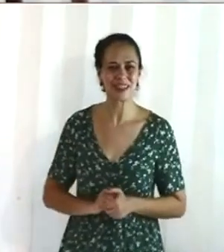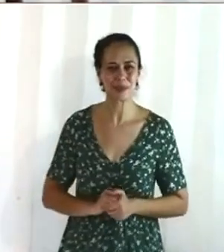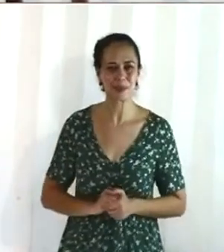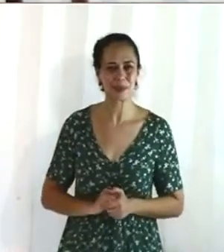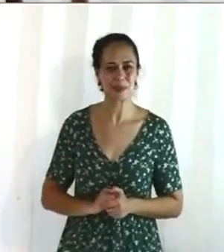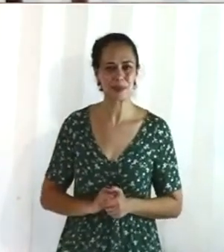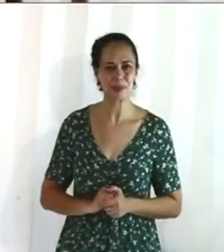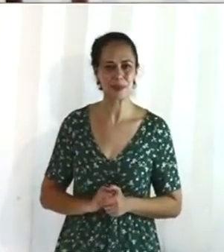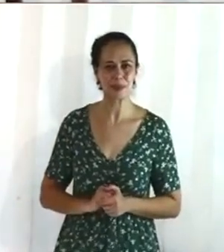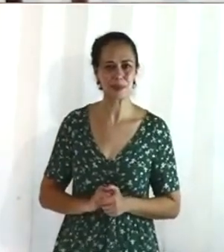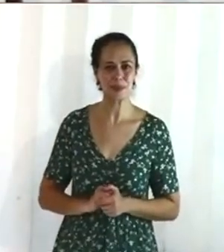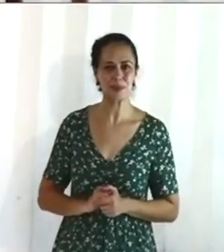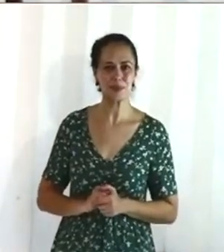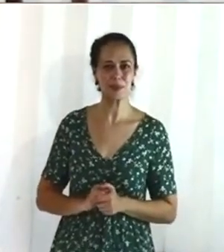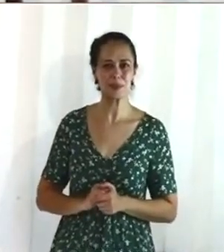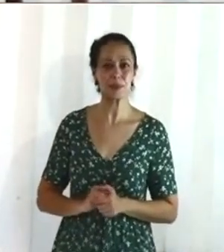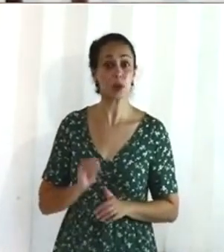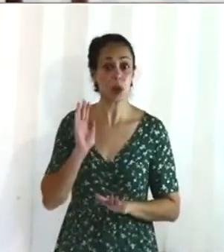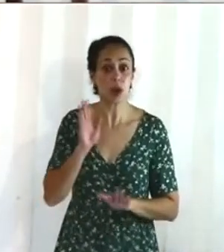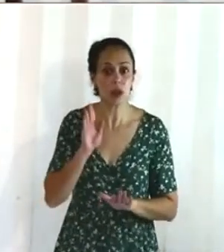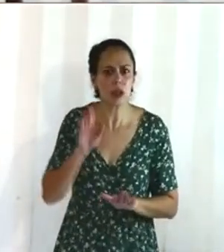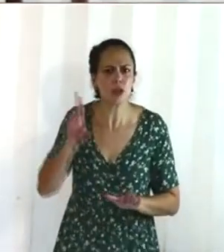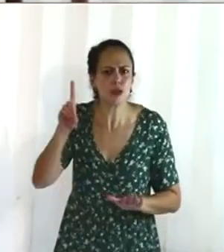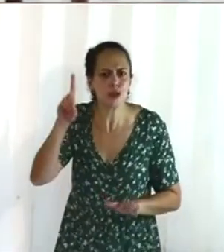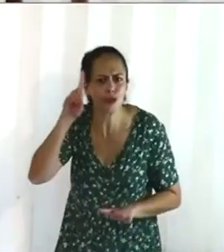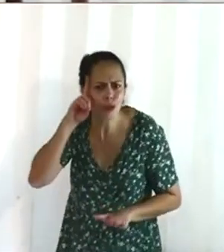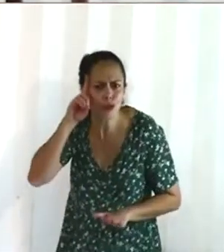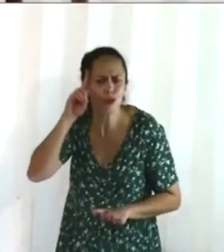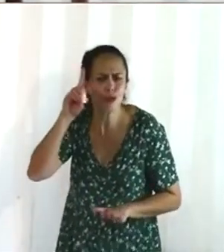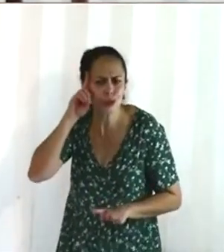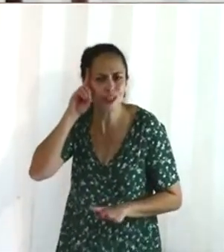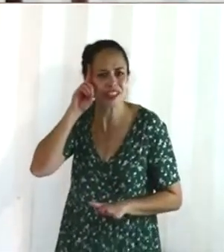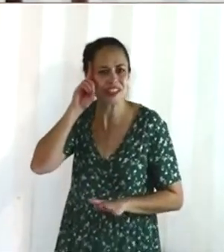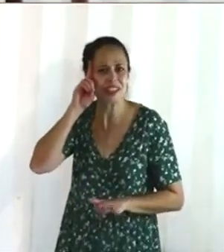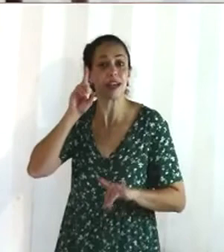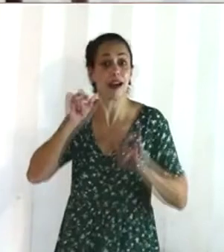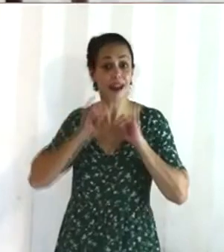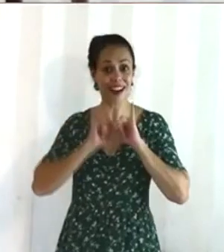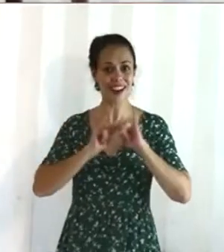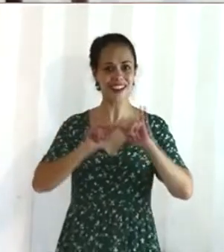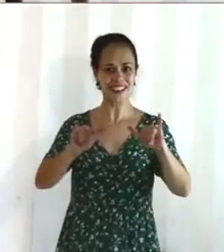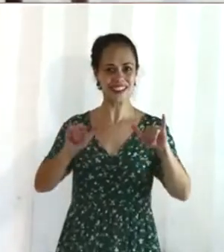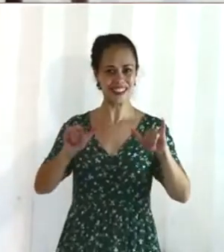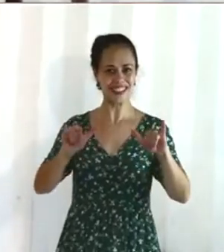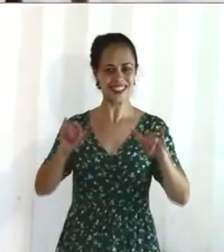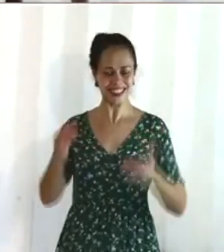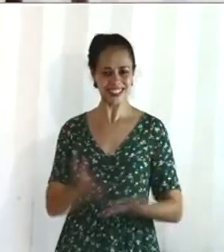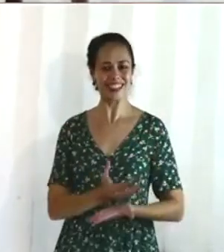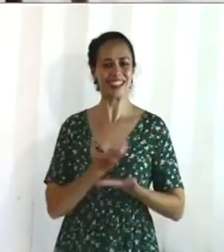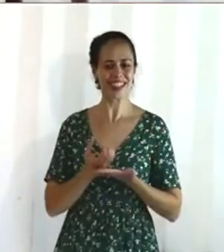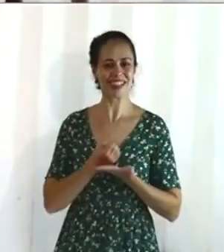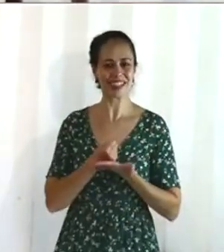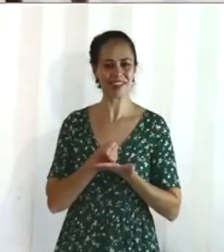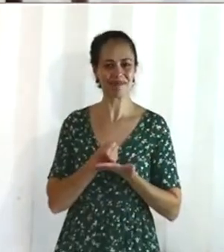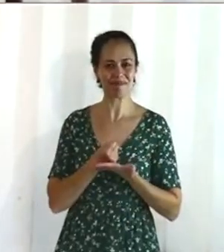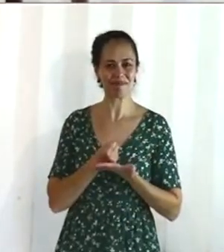não deixe de lembrar um só dia da salvação e da maneira como Deus operou essa obra em seu